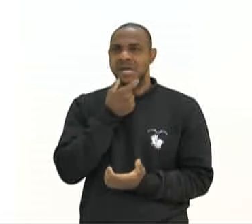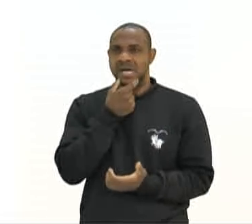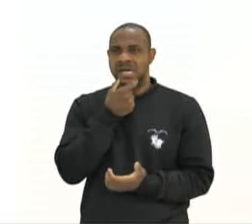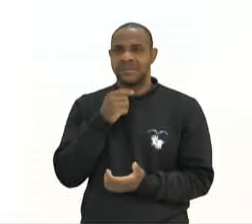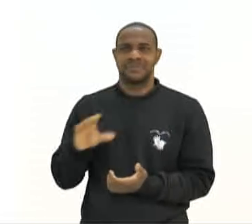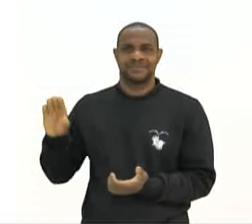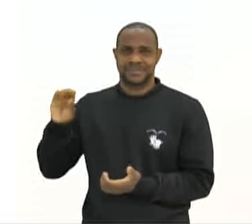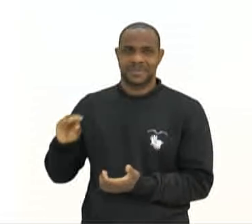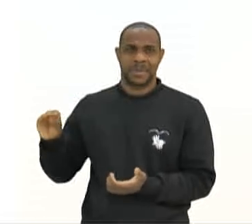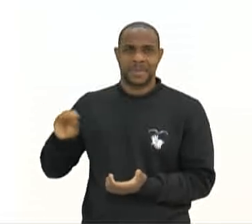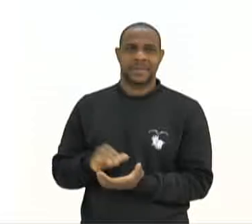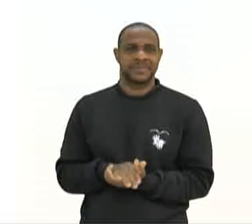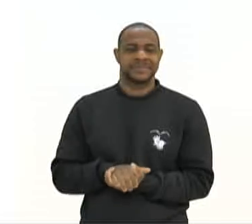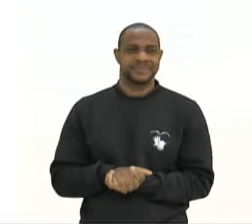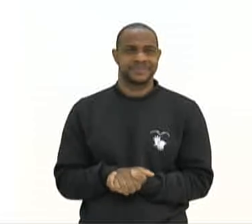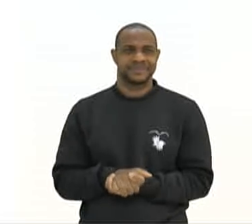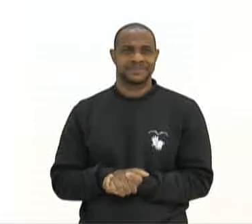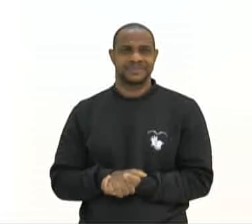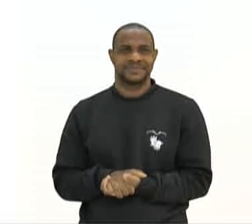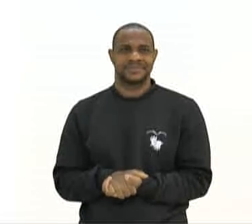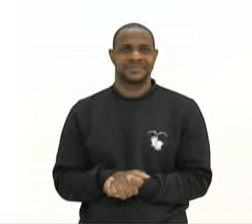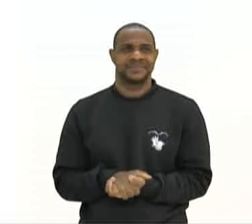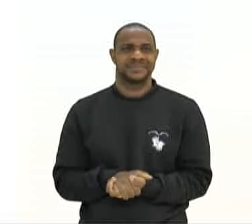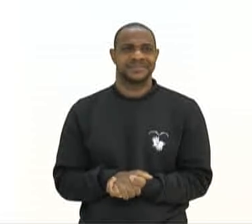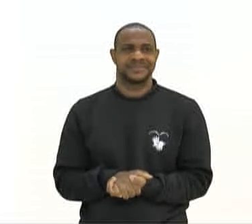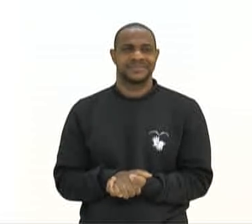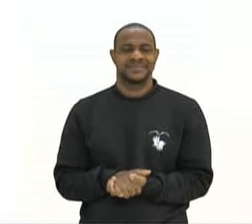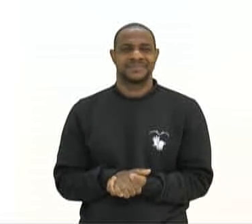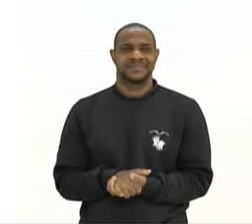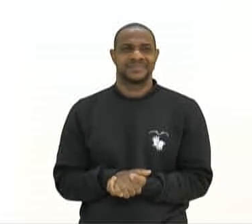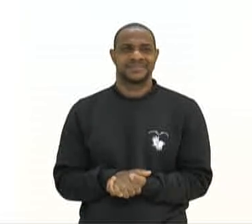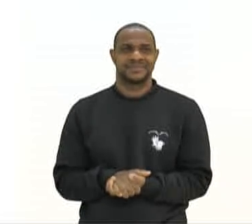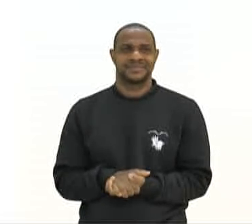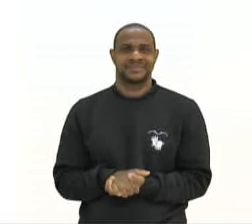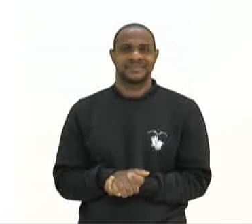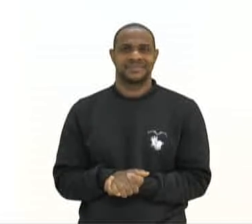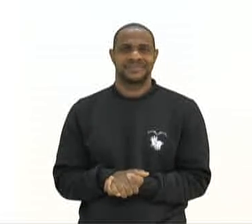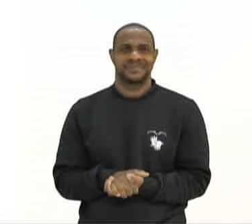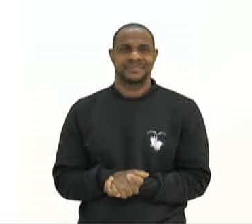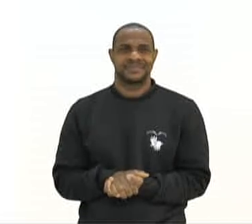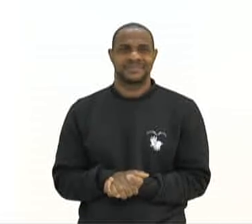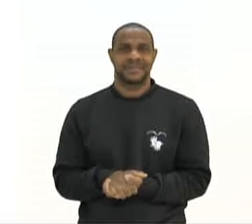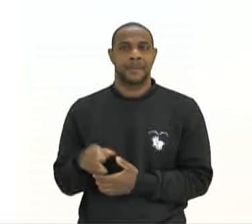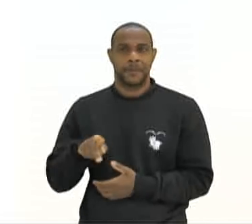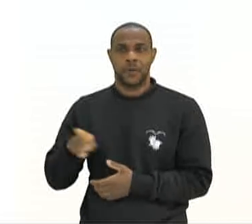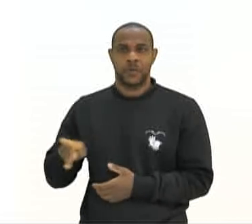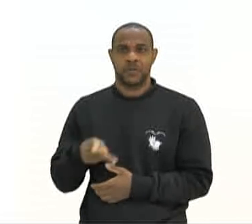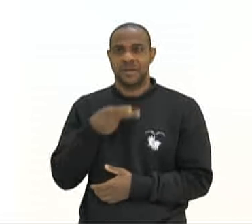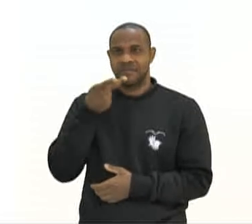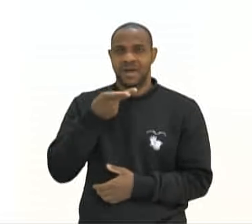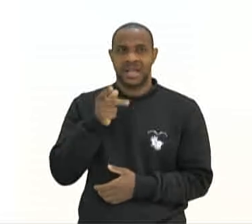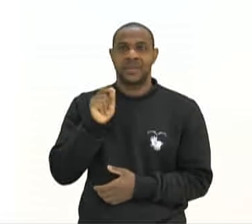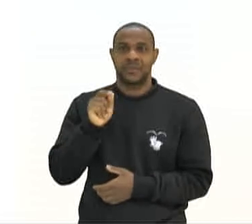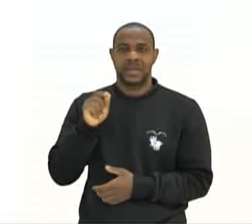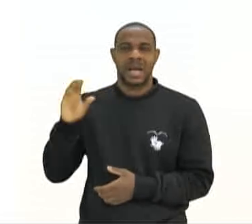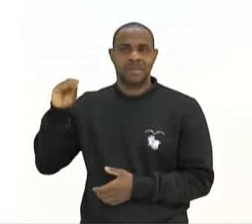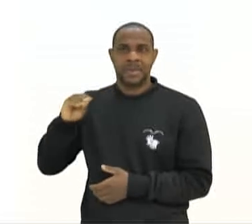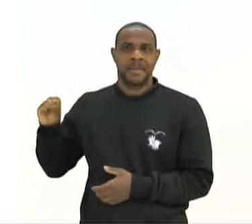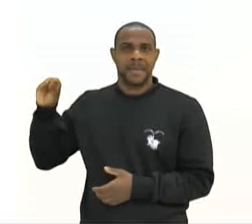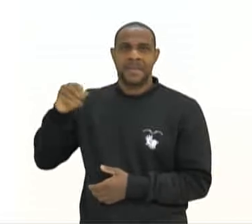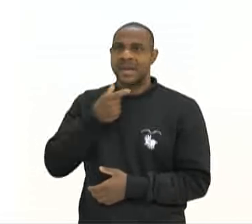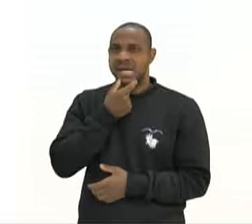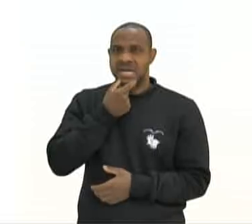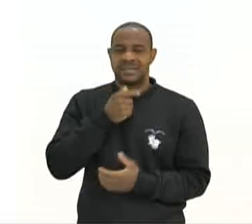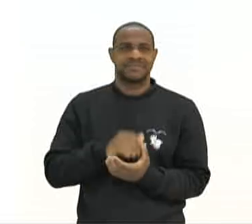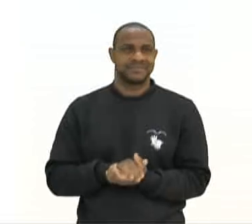don't have to be separated from white people. 5 years later, when he was 39 years old, he was killed.